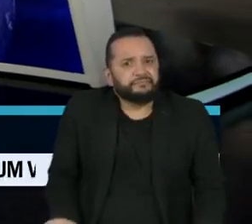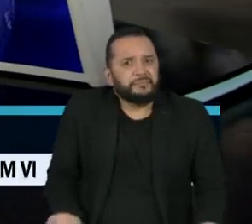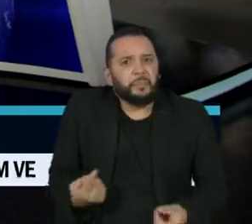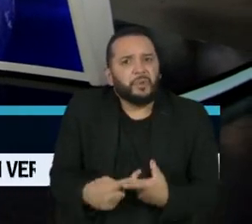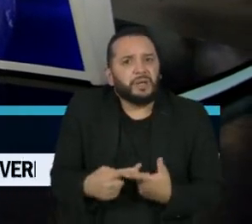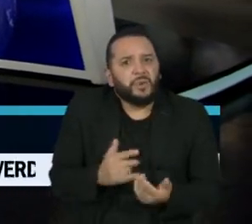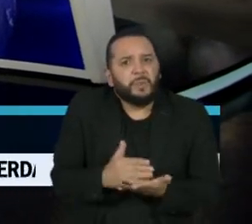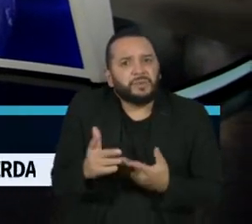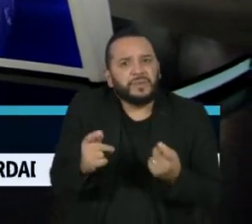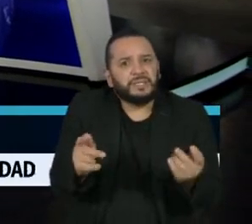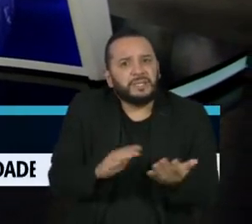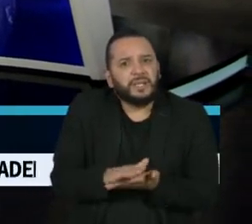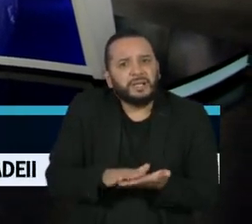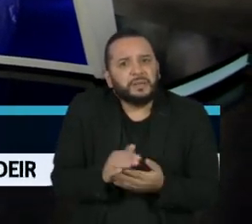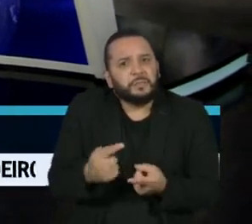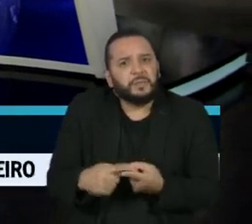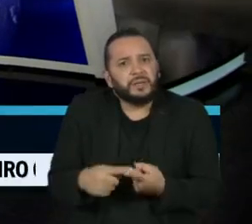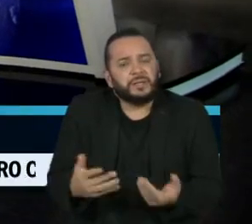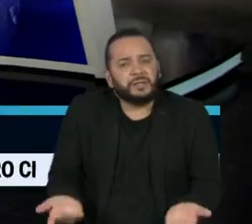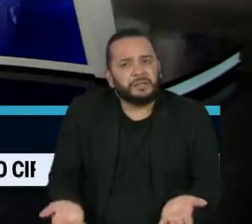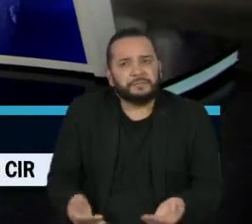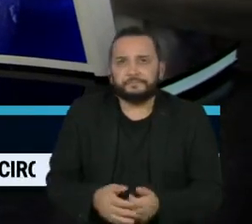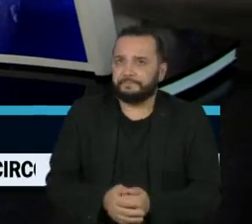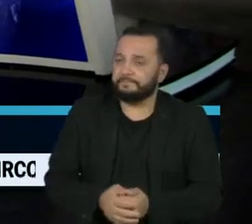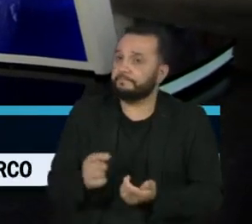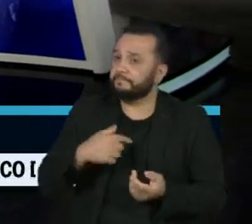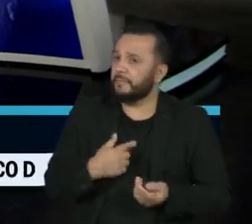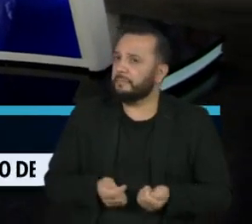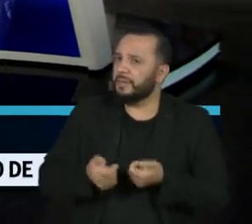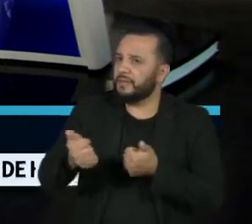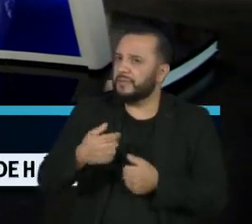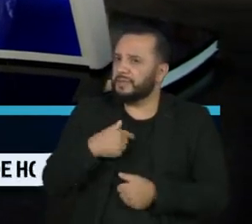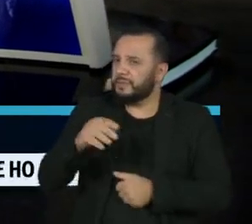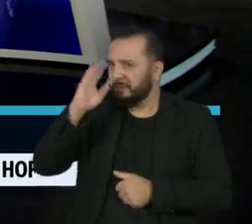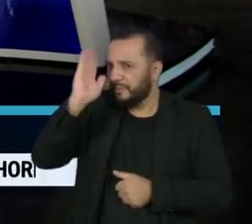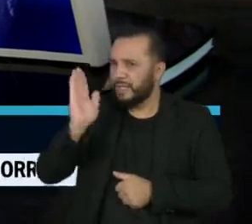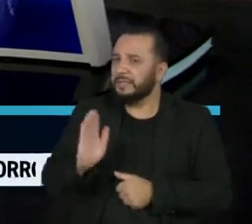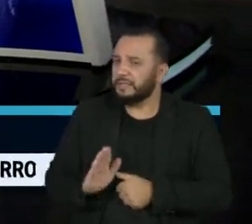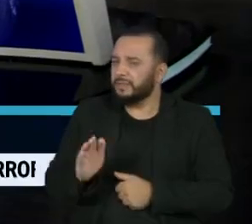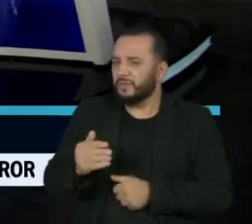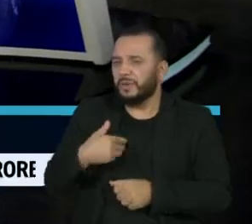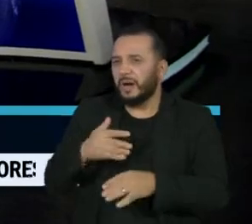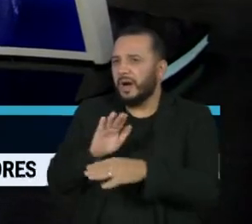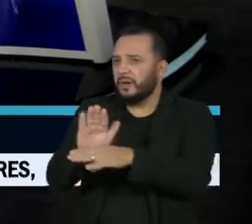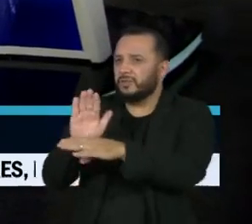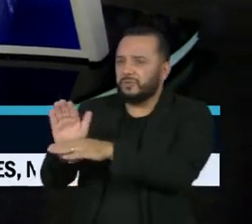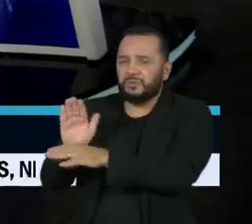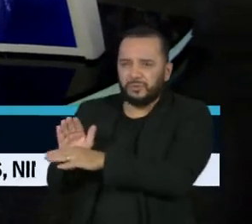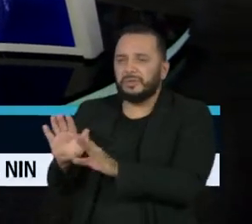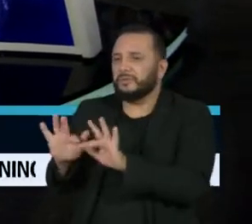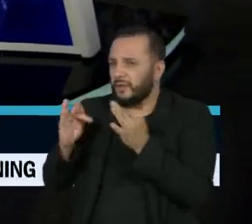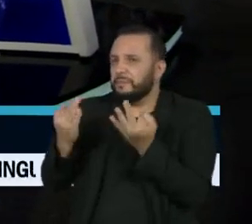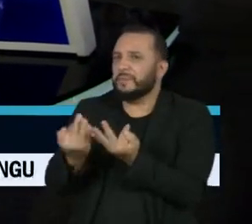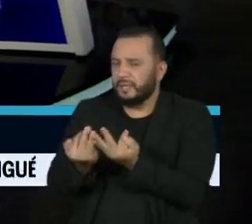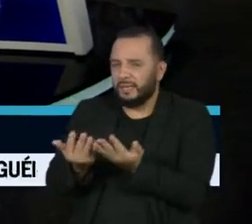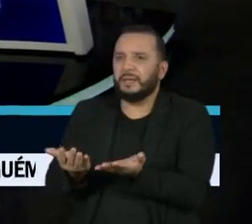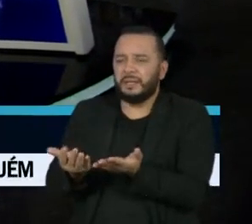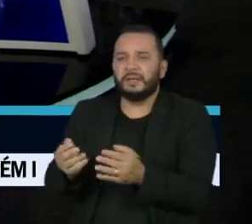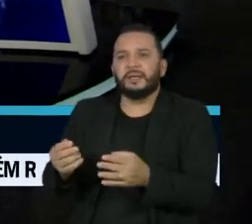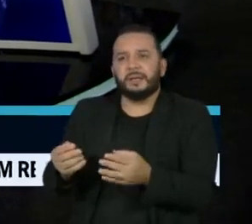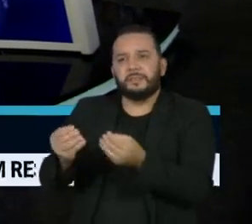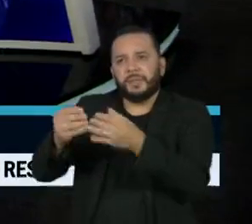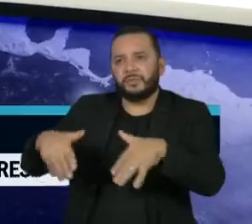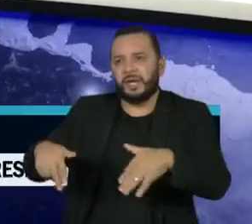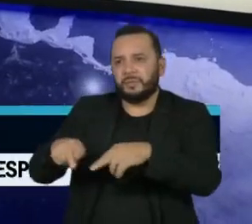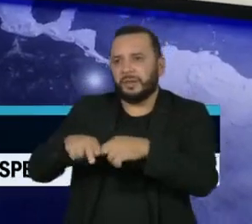Doutor Vecina, o paradoxo é que o Auxílio Brasil tem agido como redutor de danos para essas famílias que foram afetadas pela Covid. Justamente o governo,